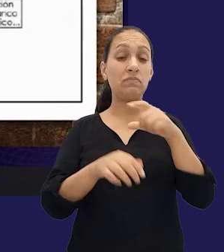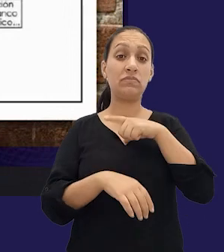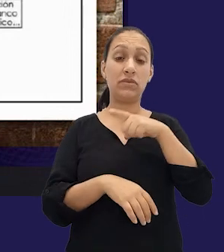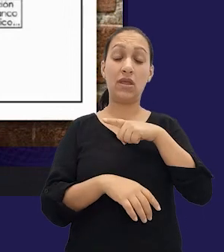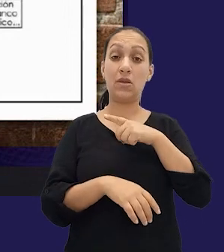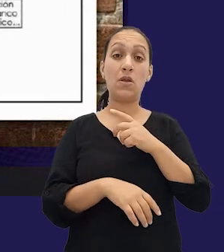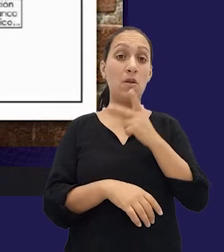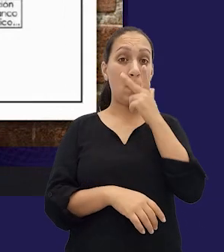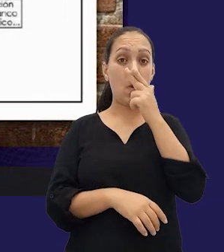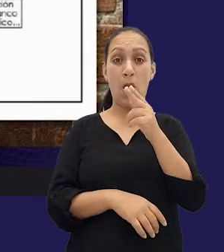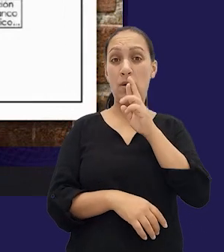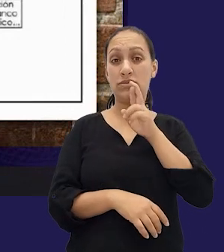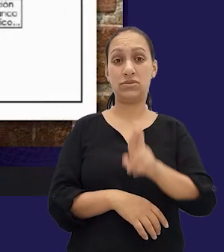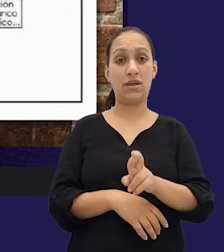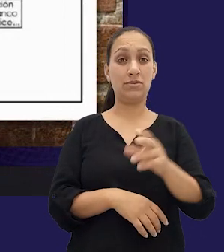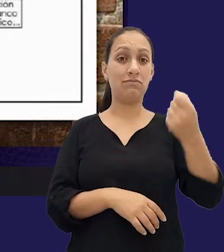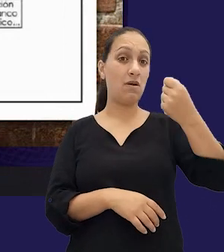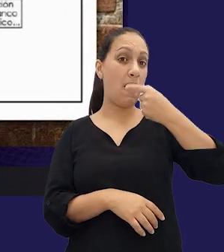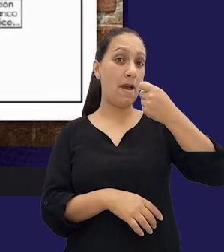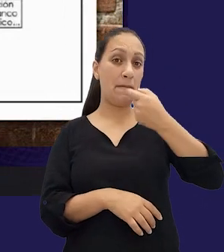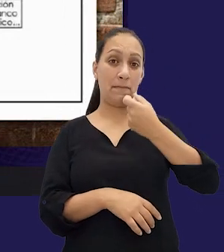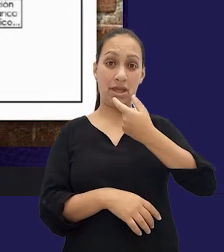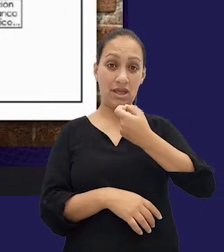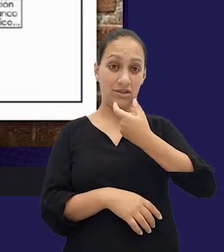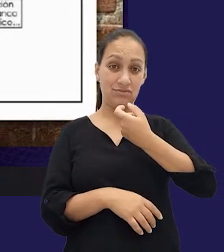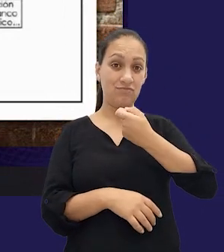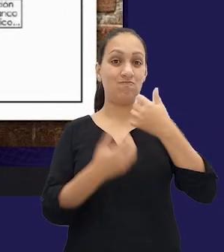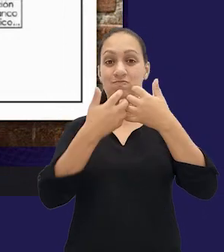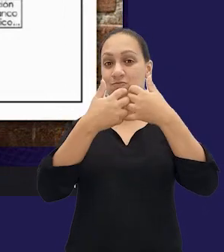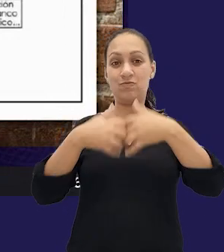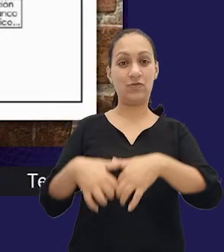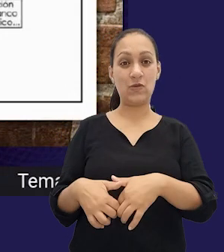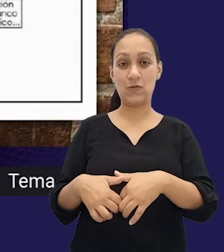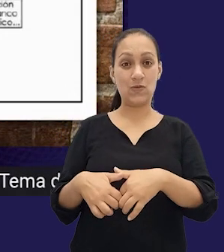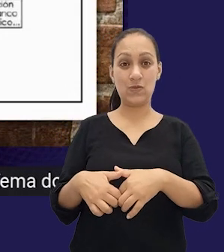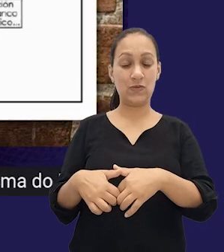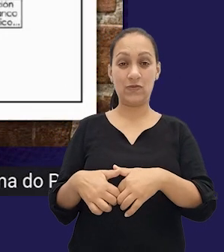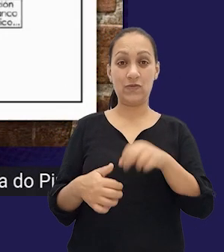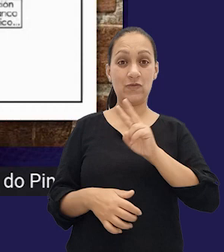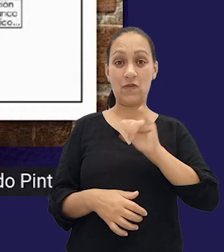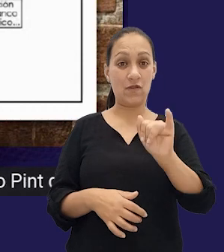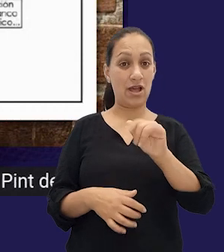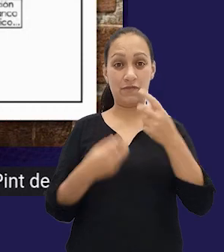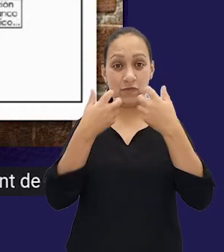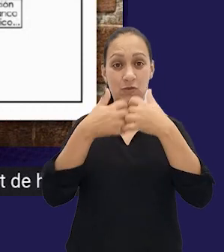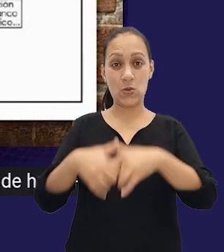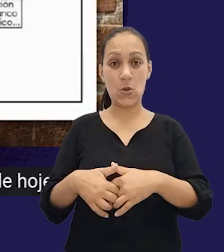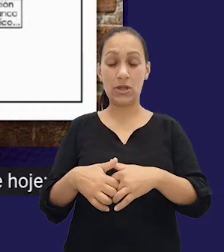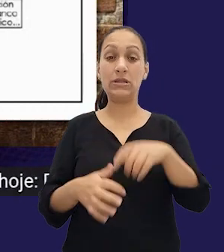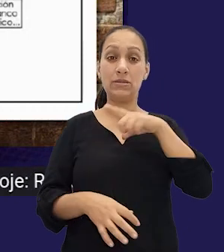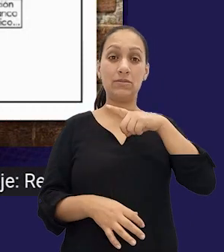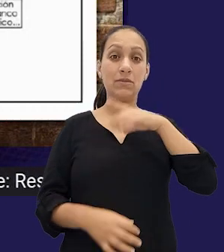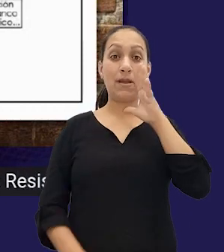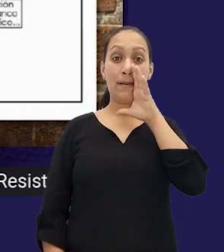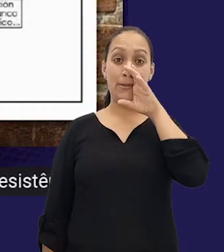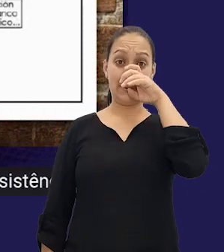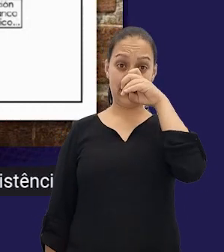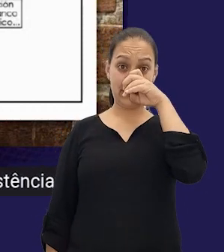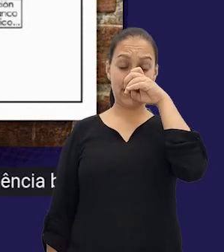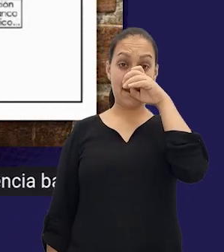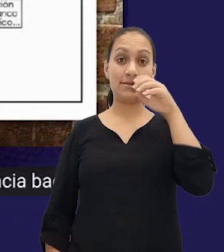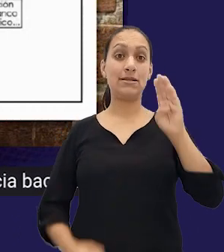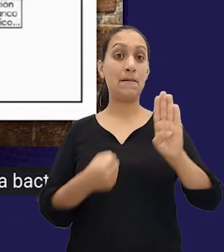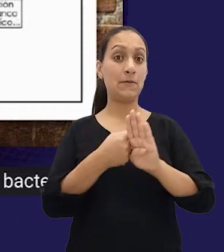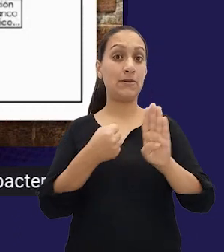mesmo resultado. O antibiótico não vai funcionar, e aí a gente vai ter uma resistência da